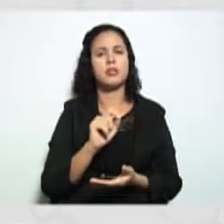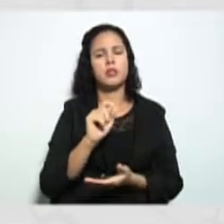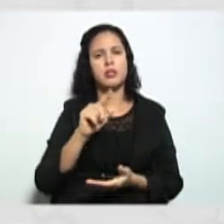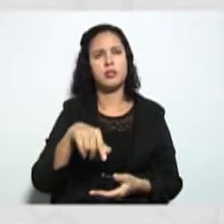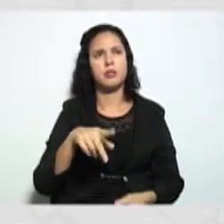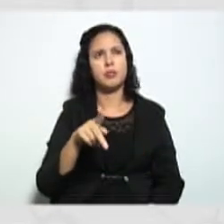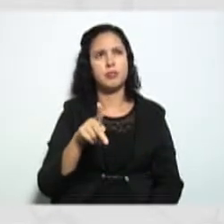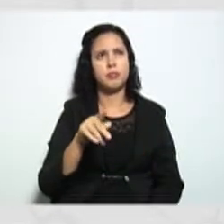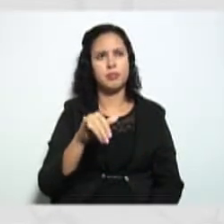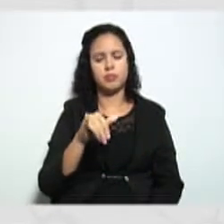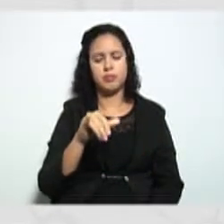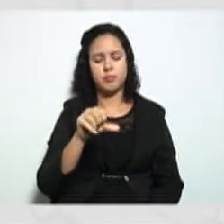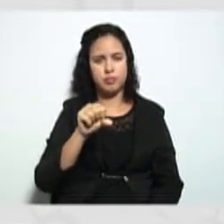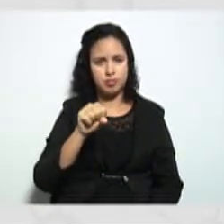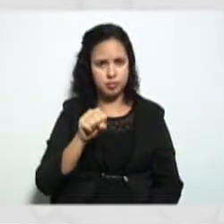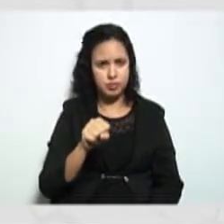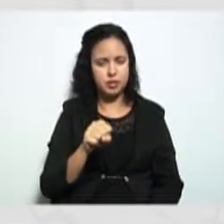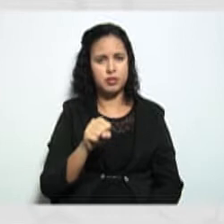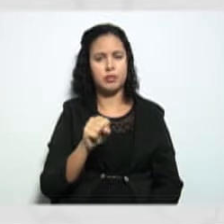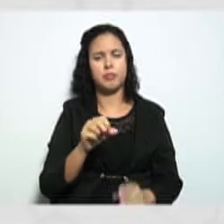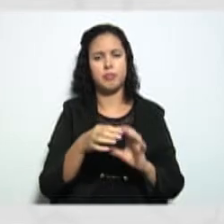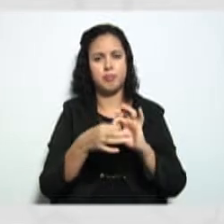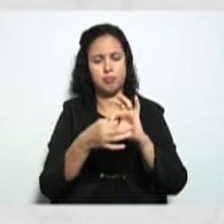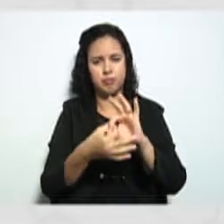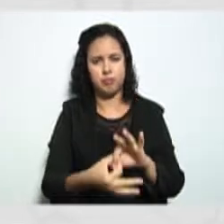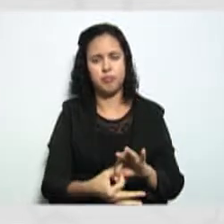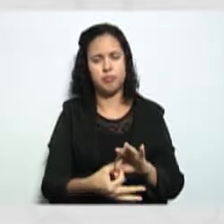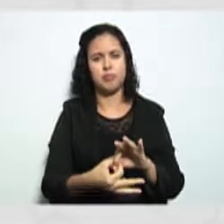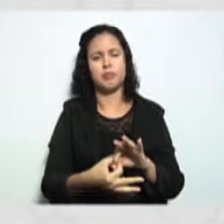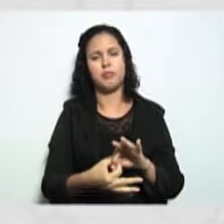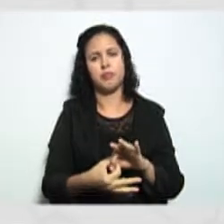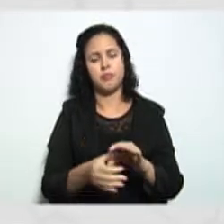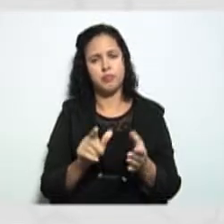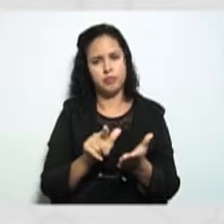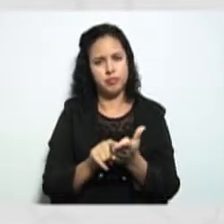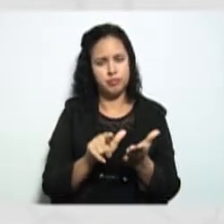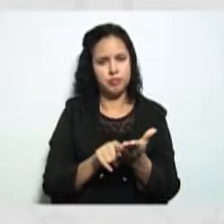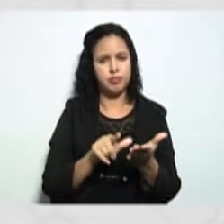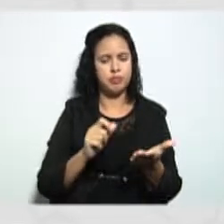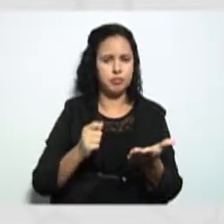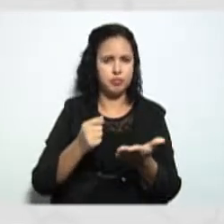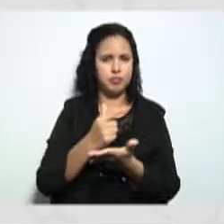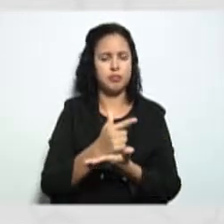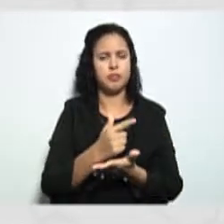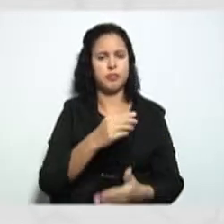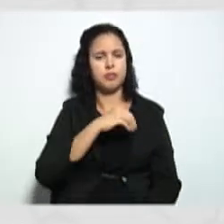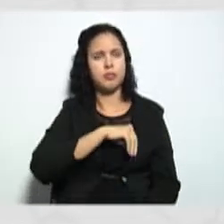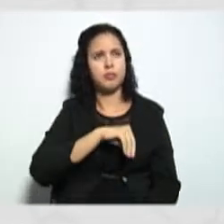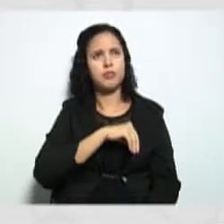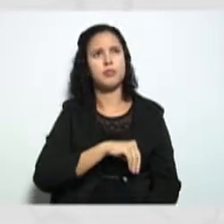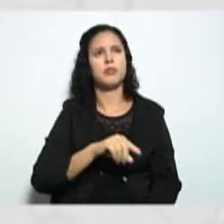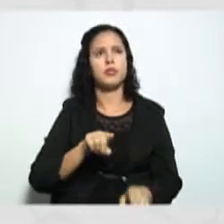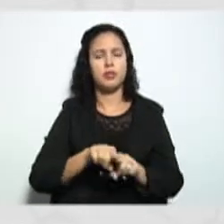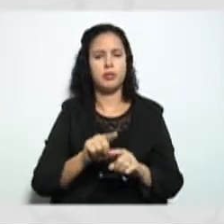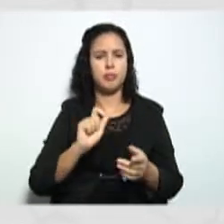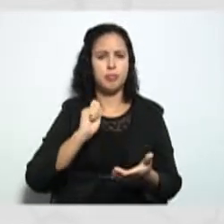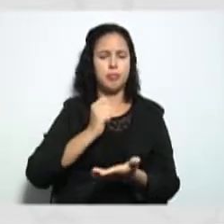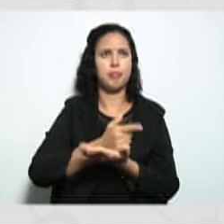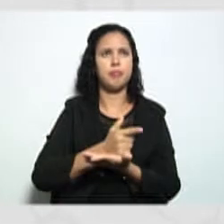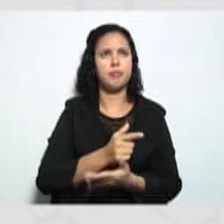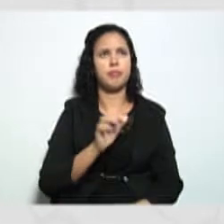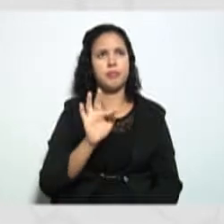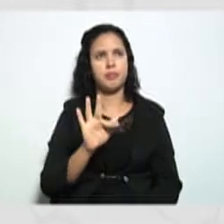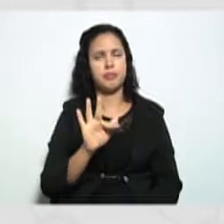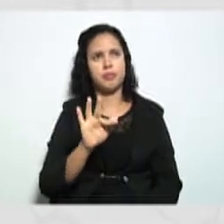Programa de Integração Social, está ligado à sua folha de pagamento dos seus funcionários. Paga o FGTS também dos seus funcionários. Nem